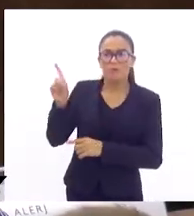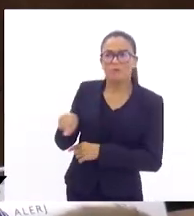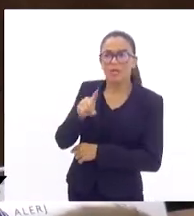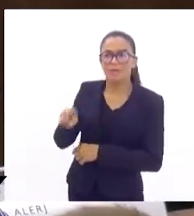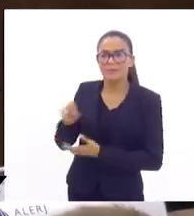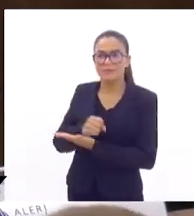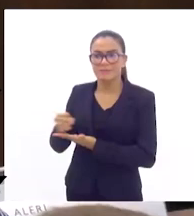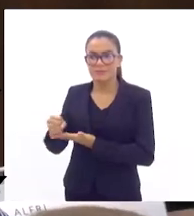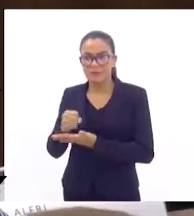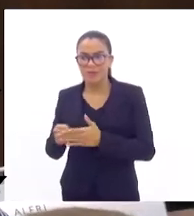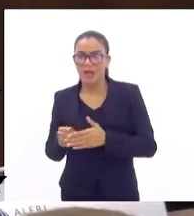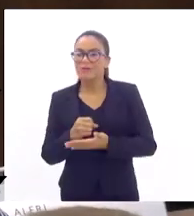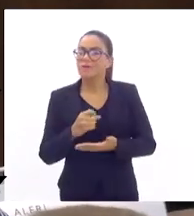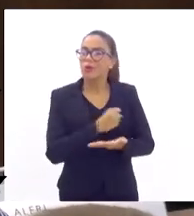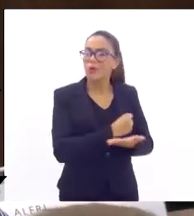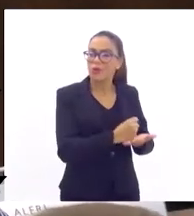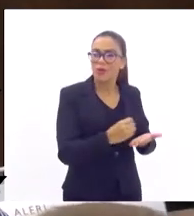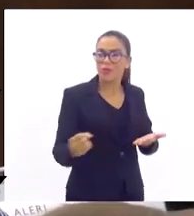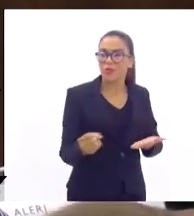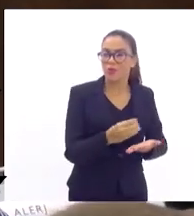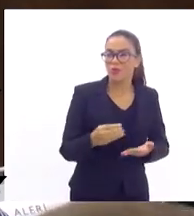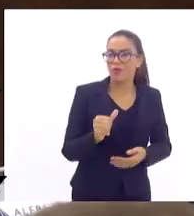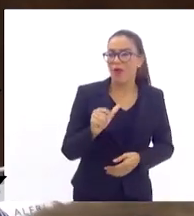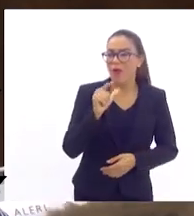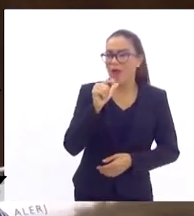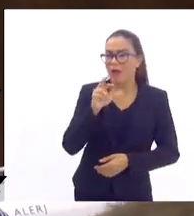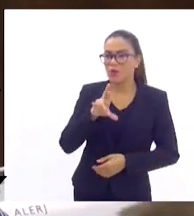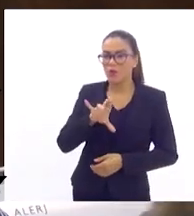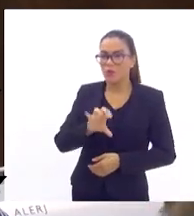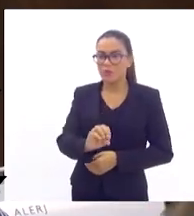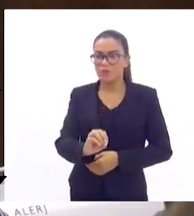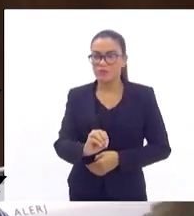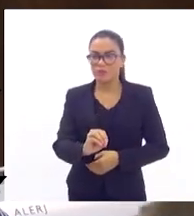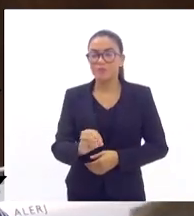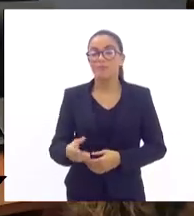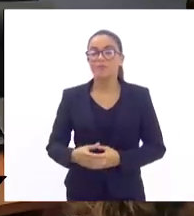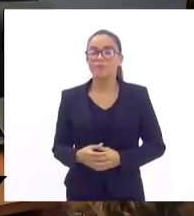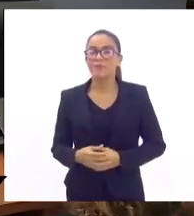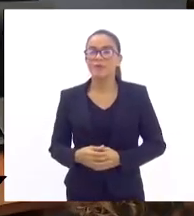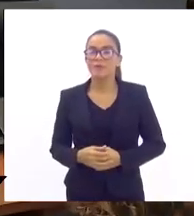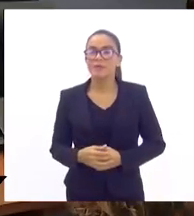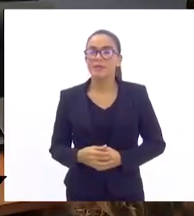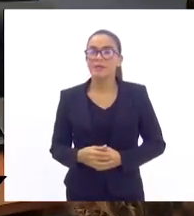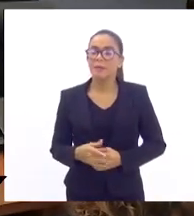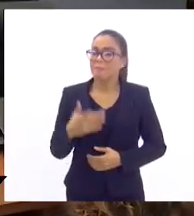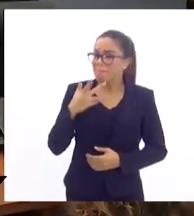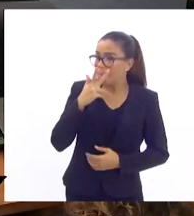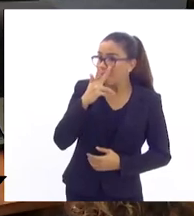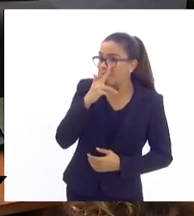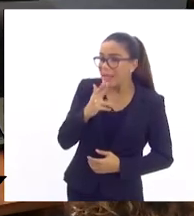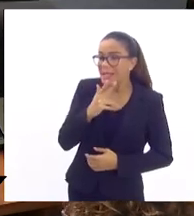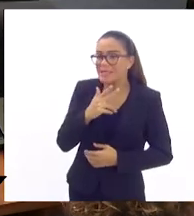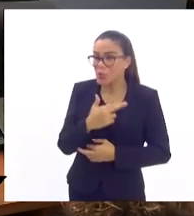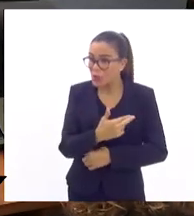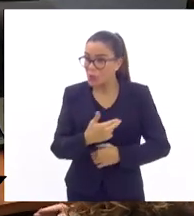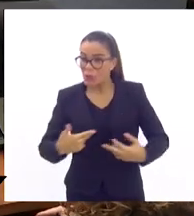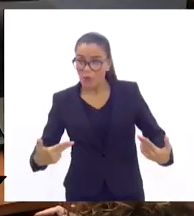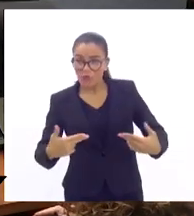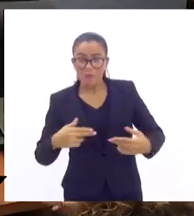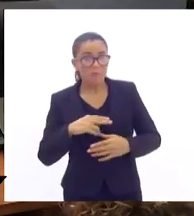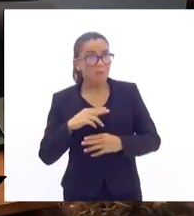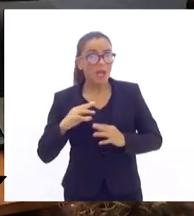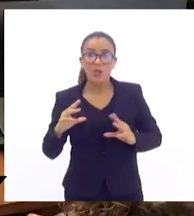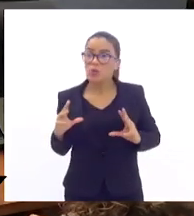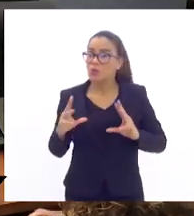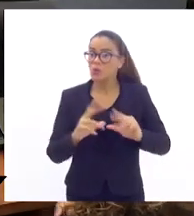a Águas do Rio agora. Vê os trâmites para isso. Deputado Leal Vieira, para mim aqui, nessa audiência pública, uma novidade... Eu acho que é para todos os deputados e